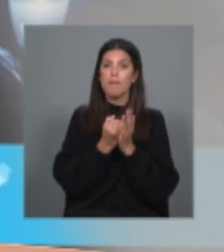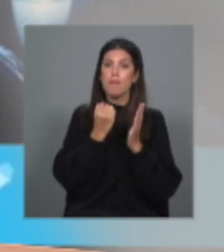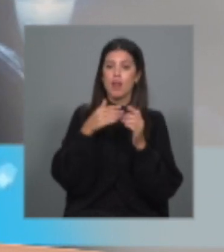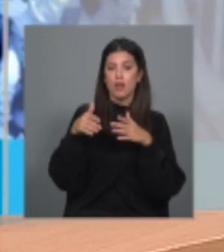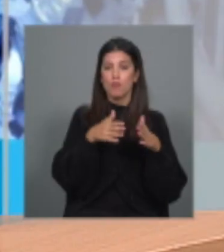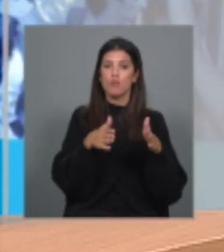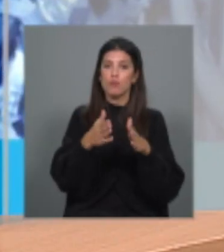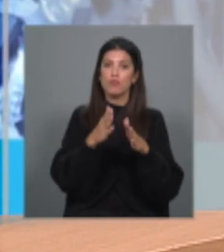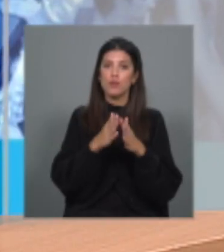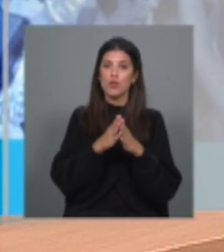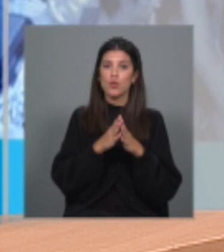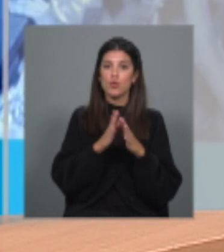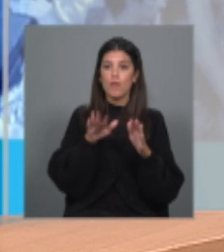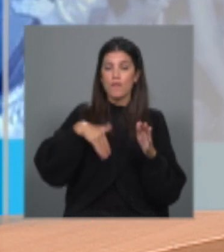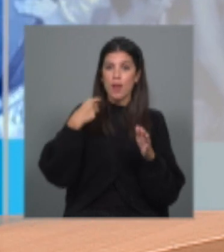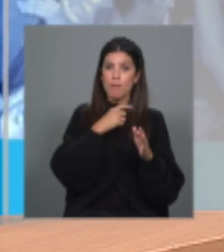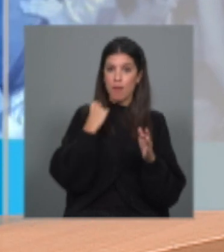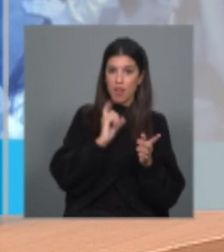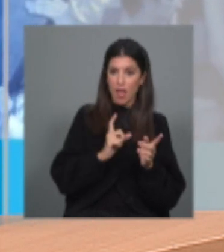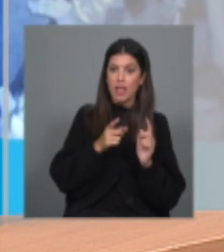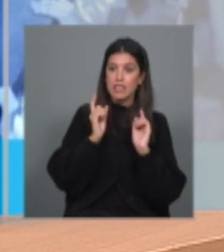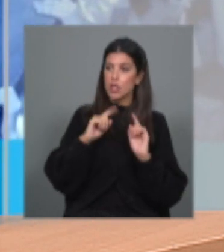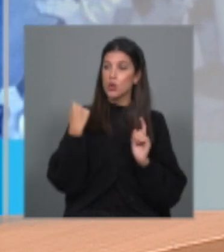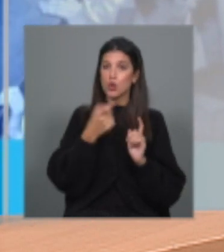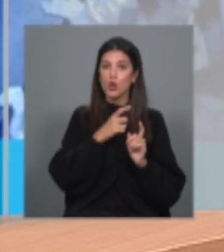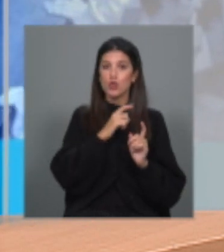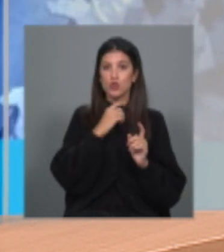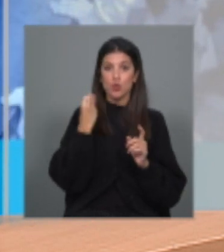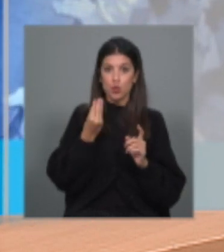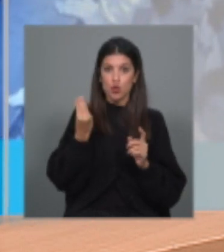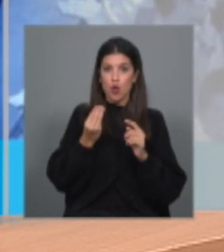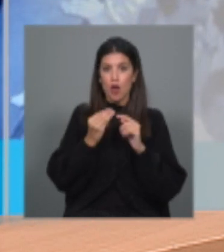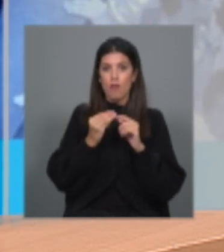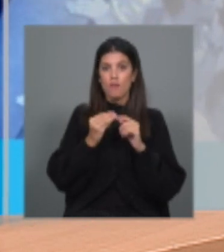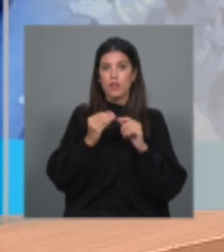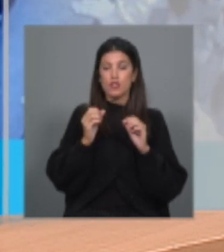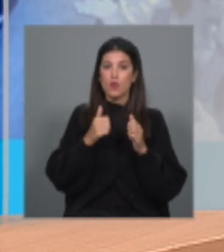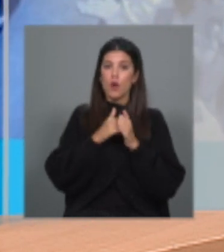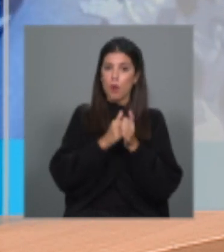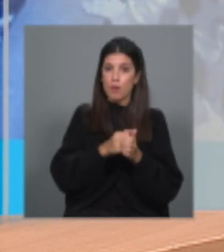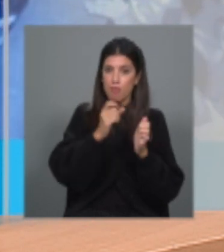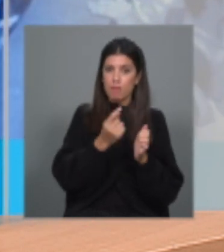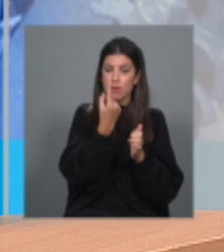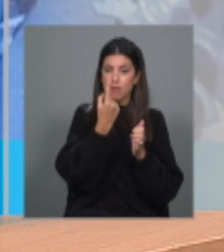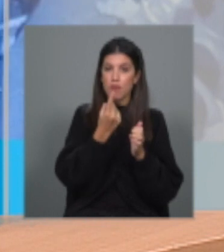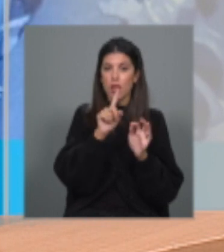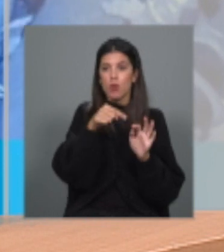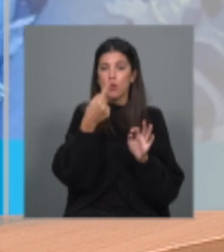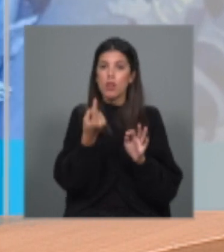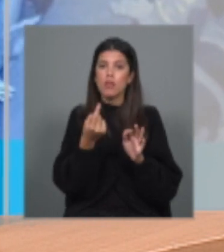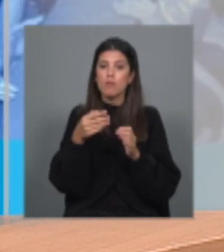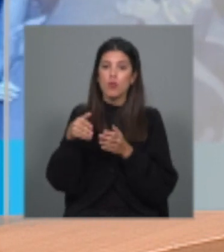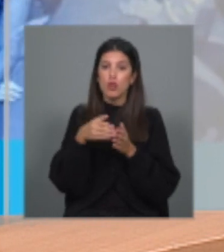Da psicologia, claro que sim, todos eles no início fazem um primeiro acompanhamento e depois ao longo do percurso há várias formas